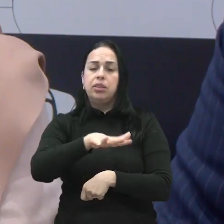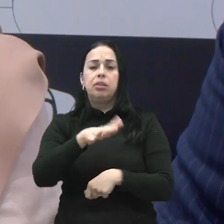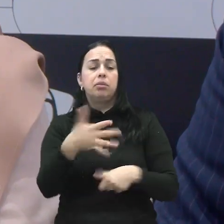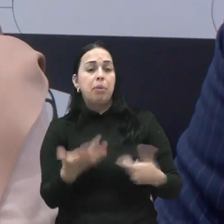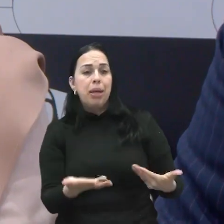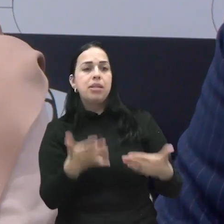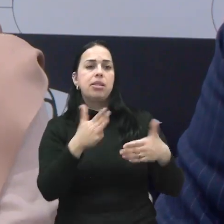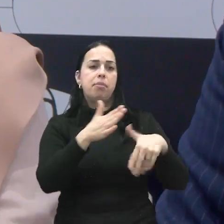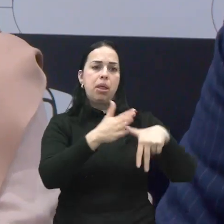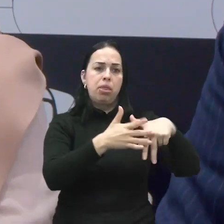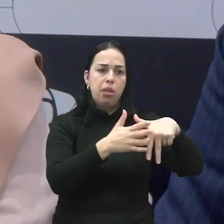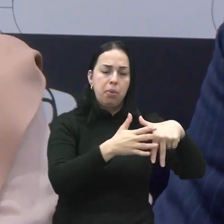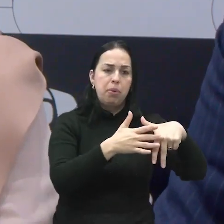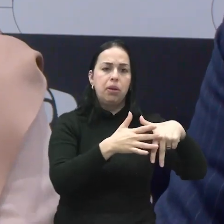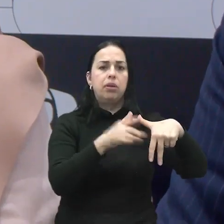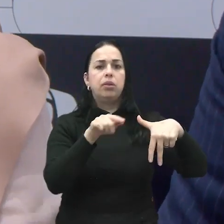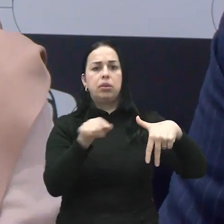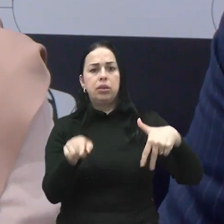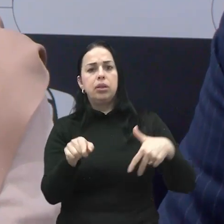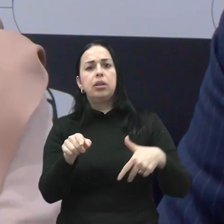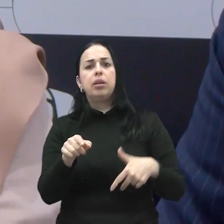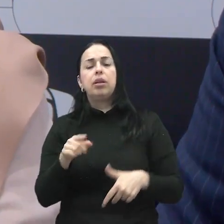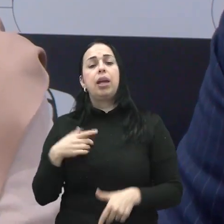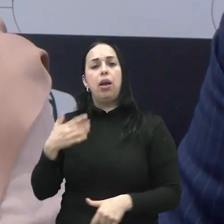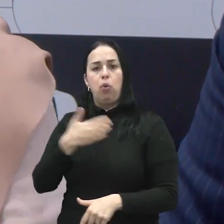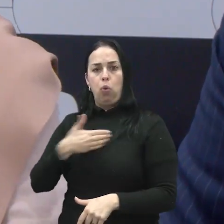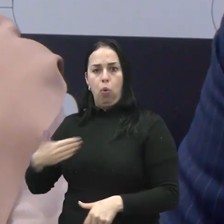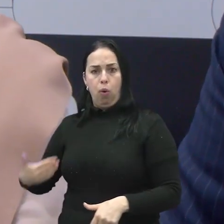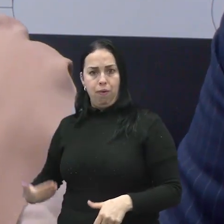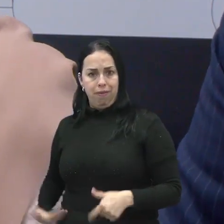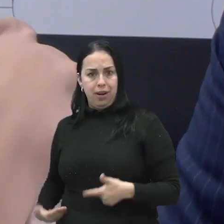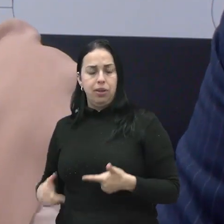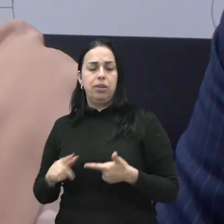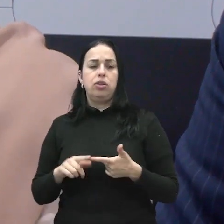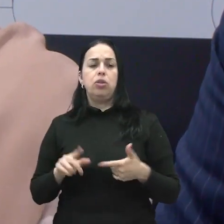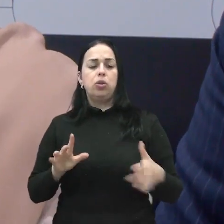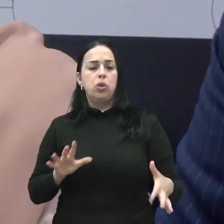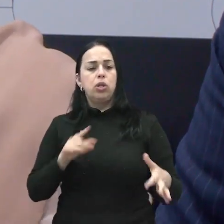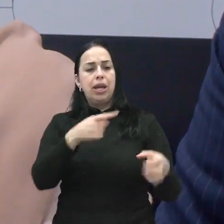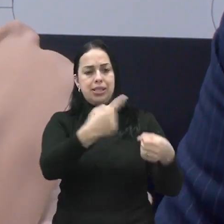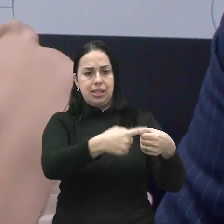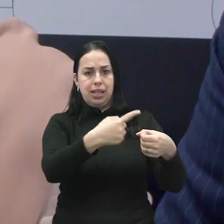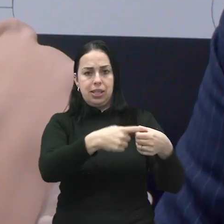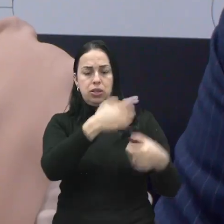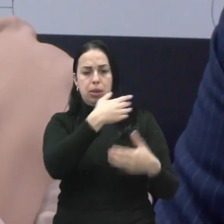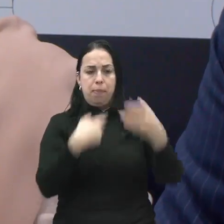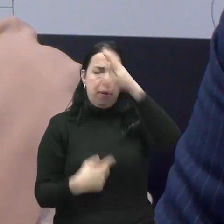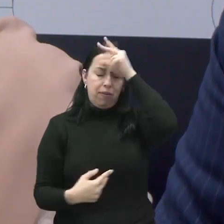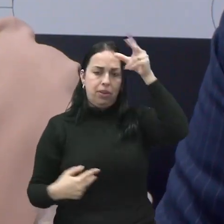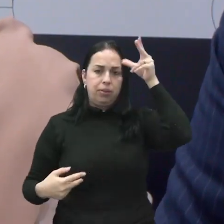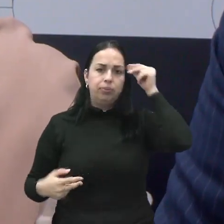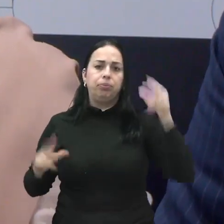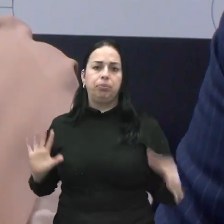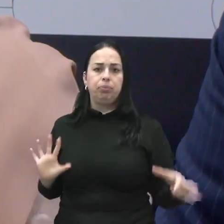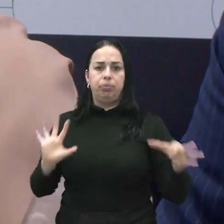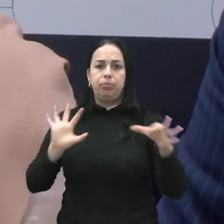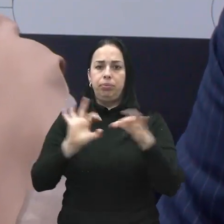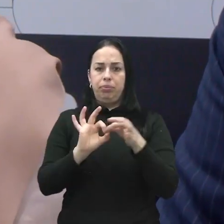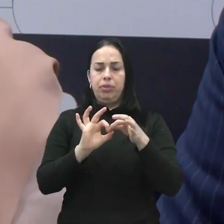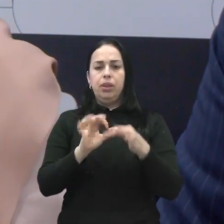dos pacientes, as demandas do município, para que o Estado, junto com os municípios, os dois juntos